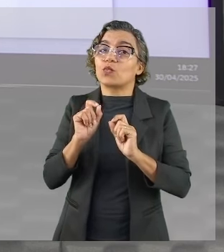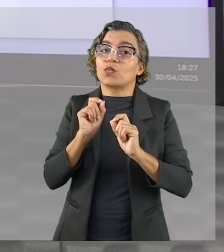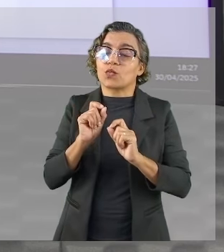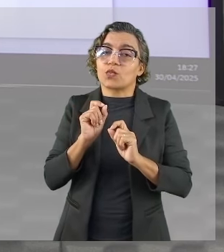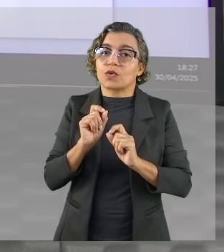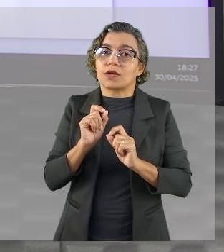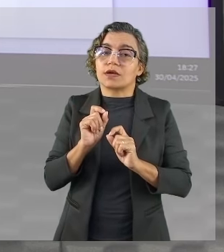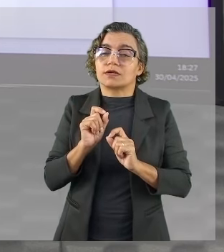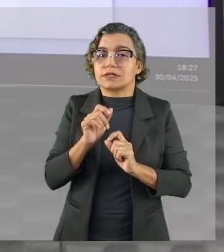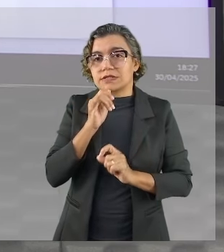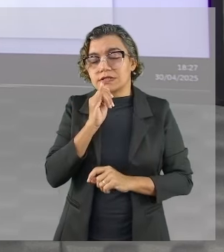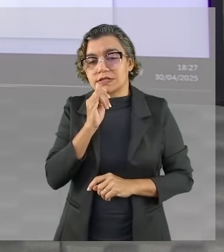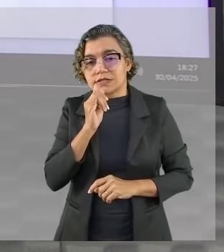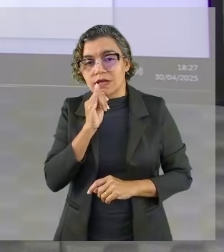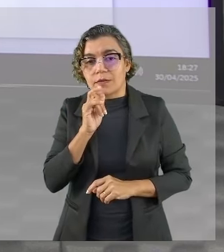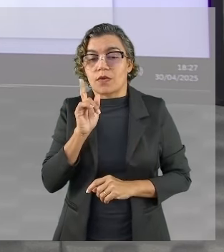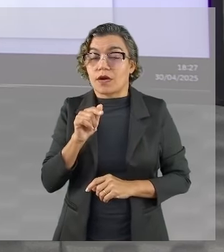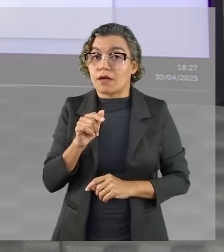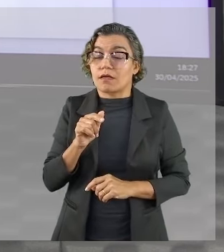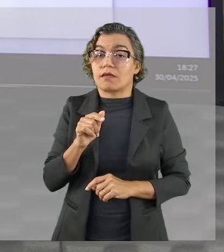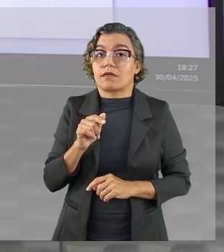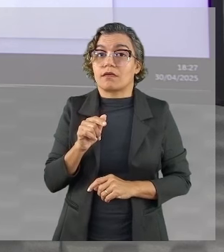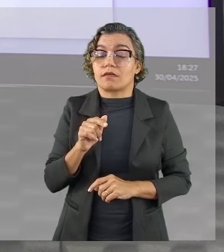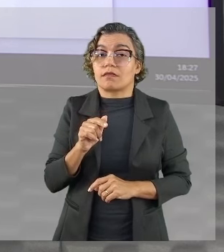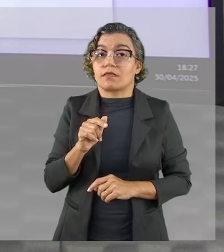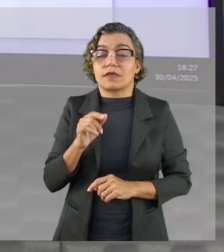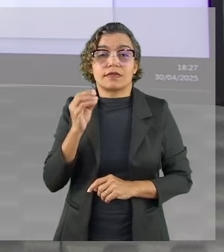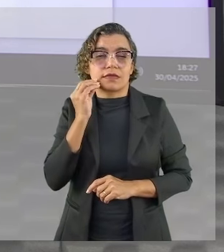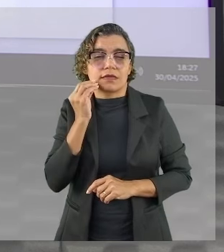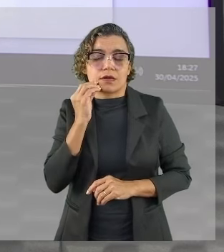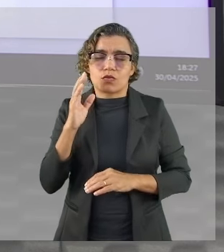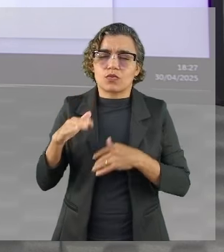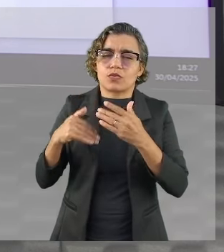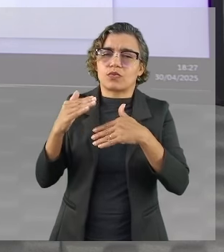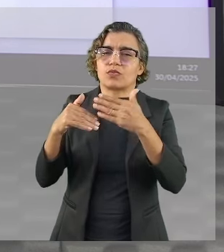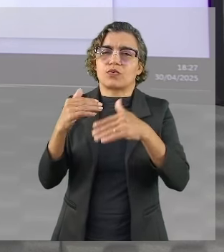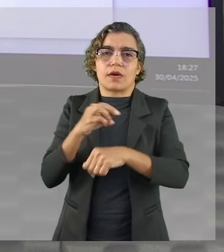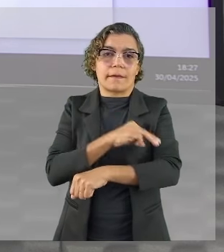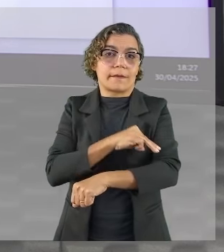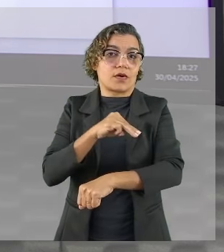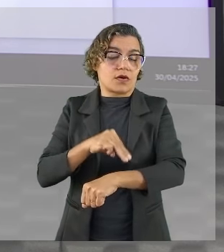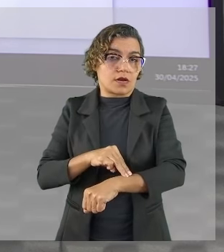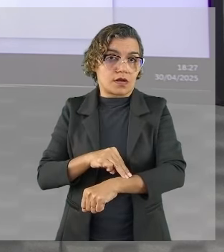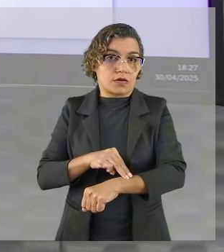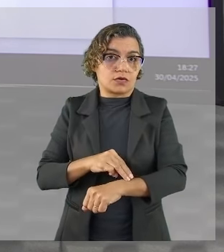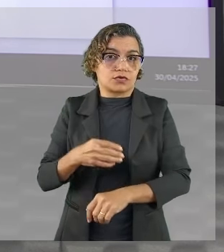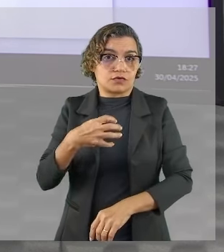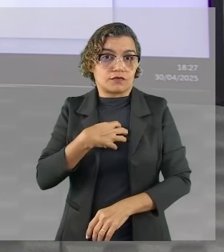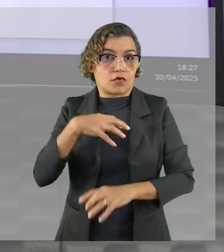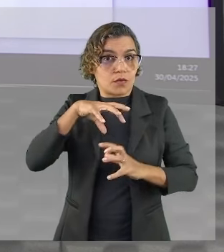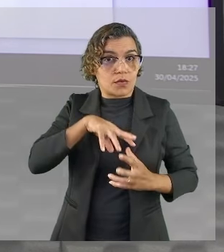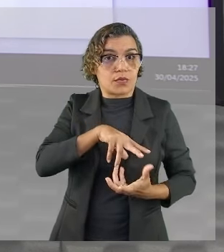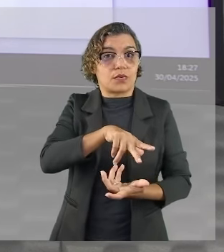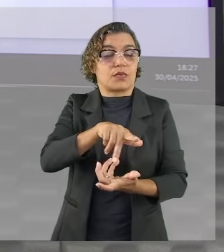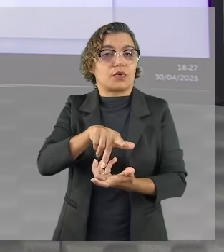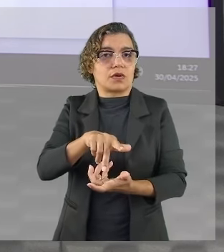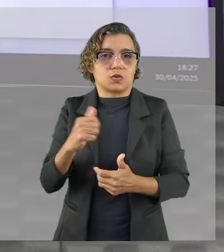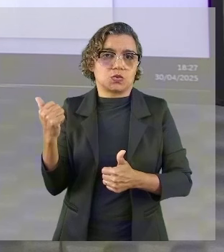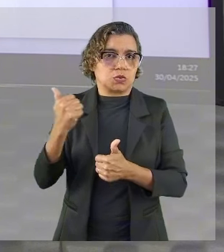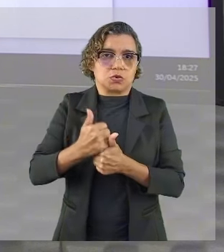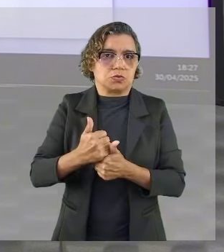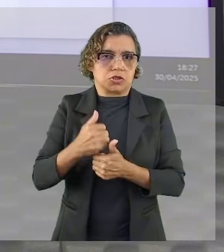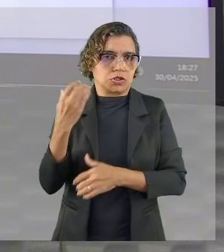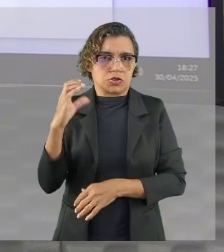o imperativo categórico é uma obra na qual ele está tentando desenvolver essa moral universal. E ele não quer substituir ela por